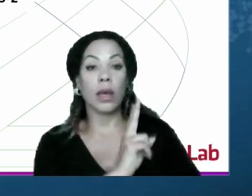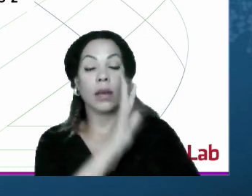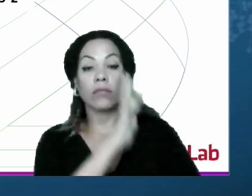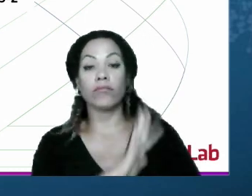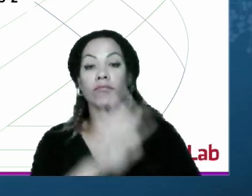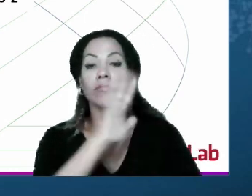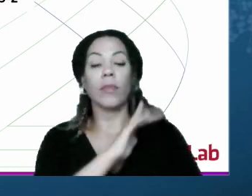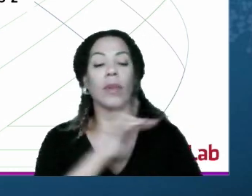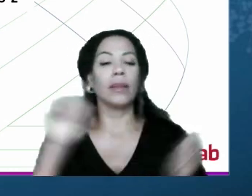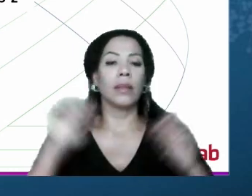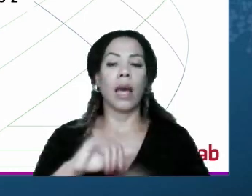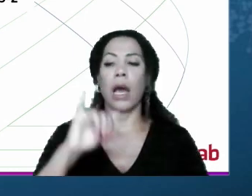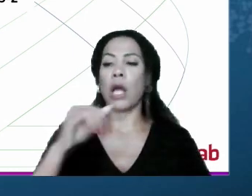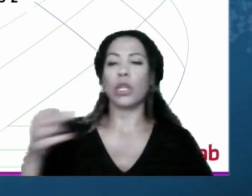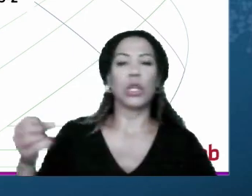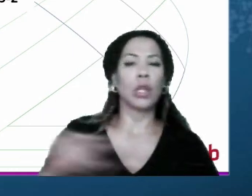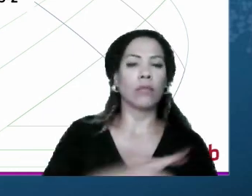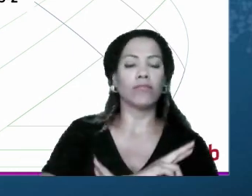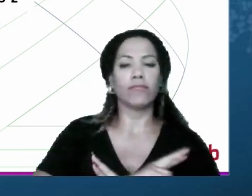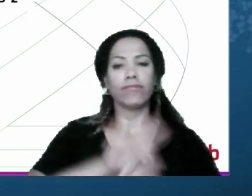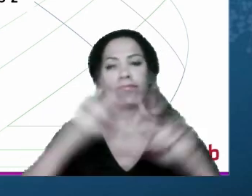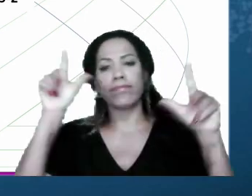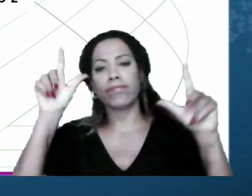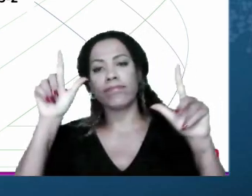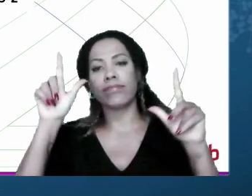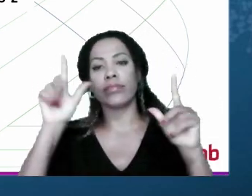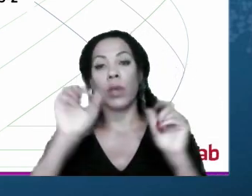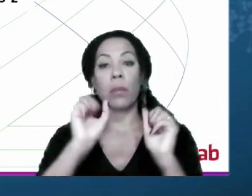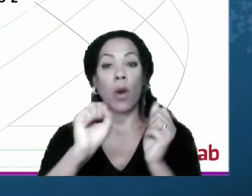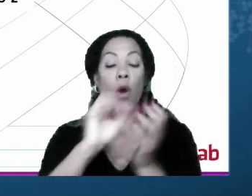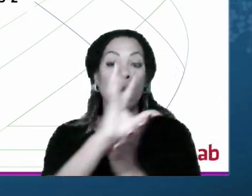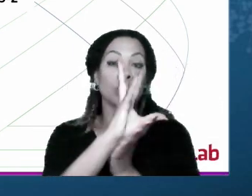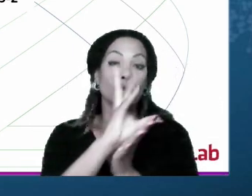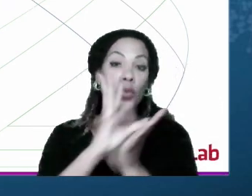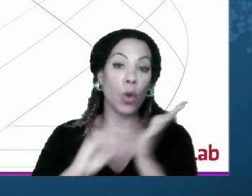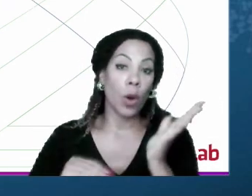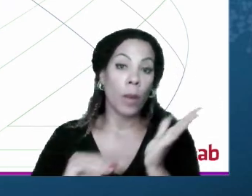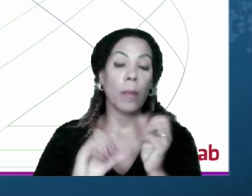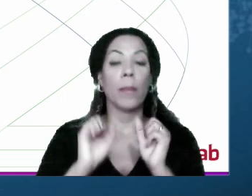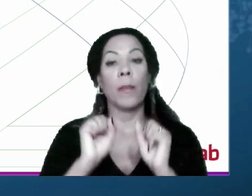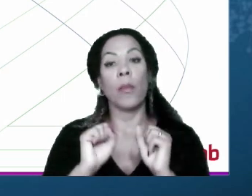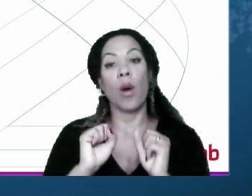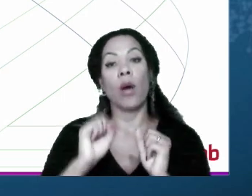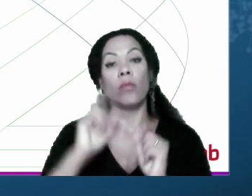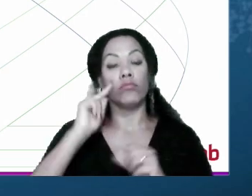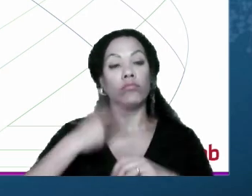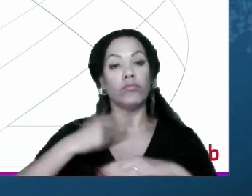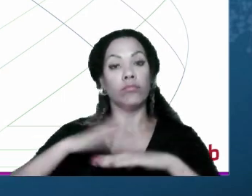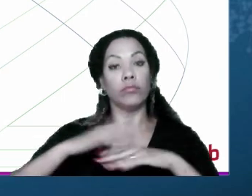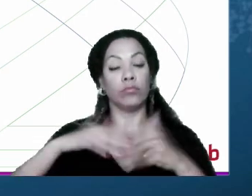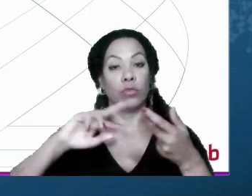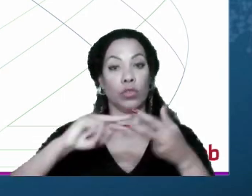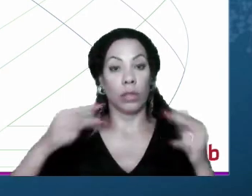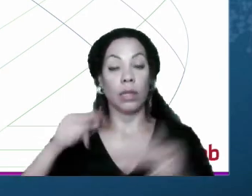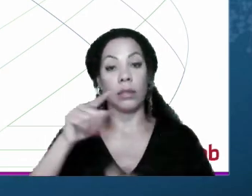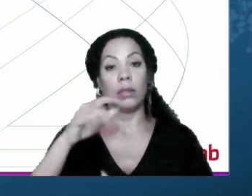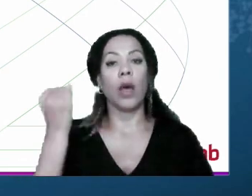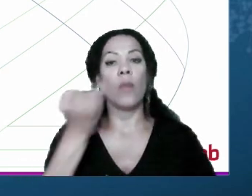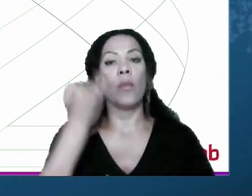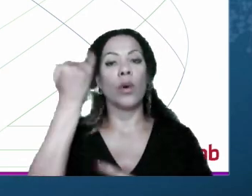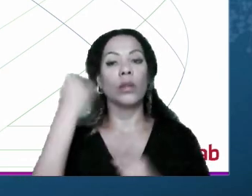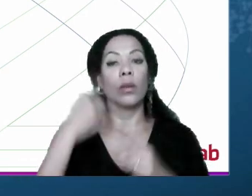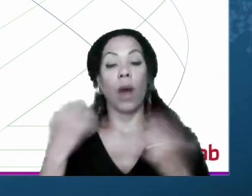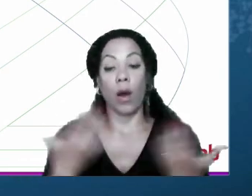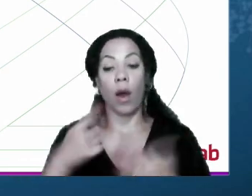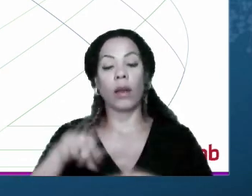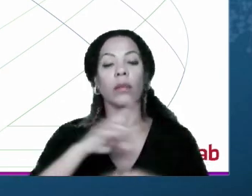você pode copiar, você pode fazer como um domínio genético. Isso é importante porque agora a gente tem liberdade para